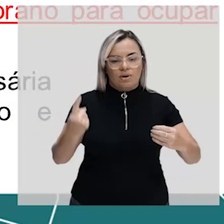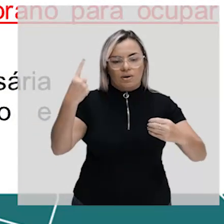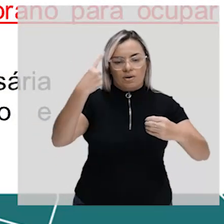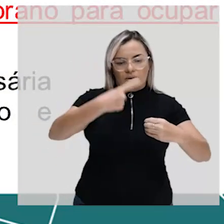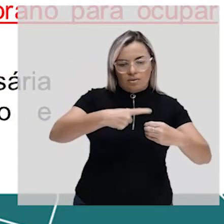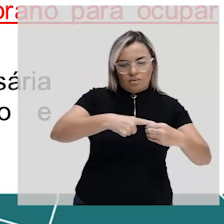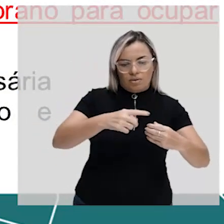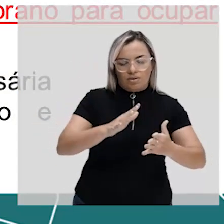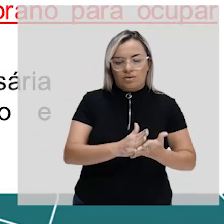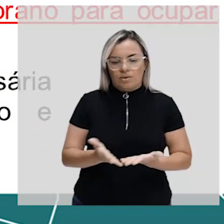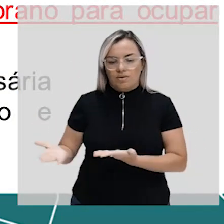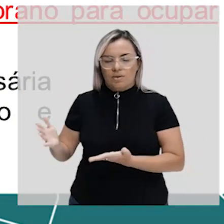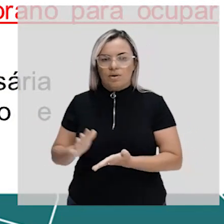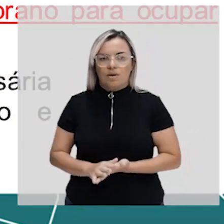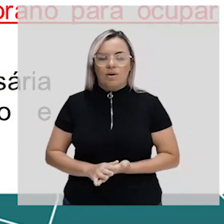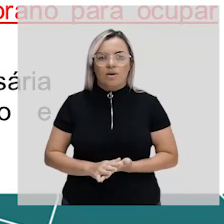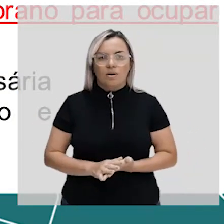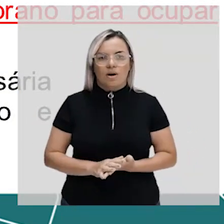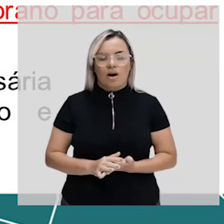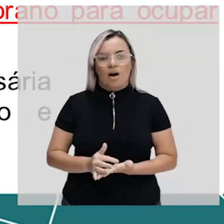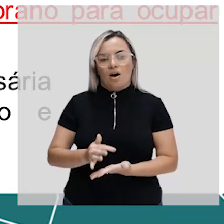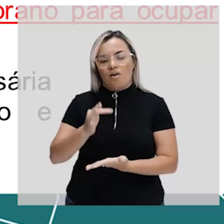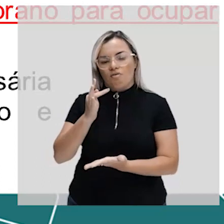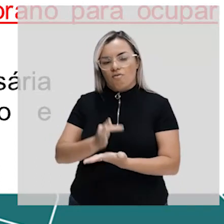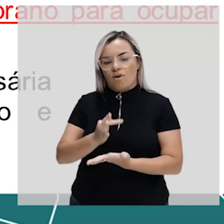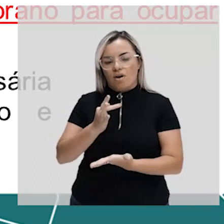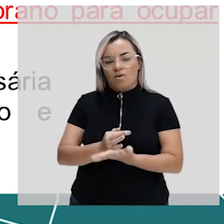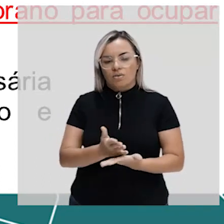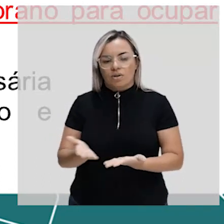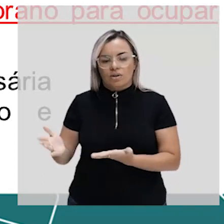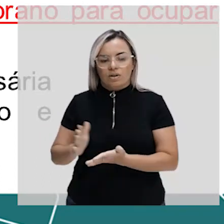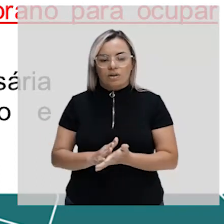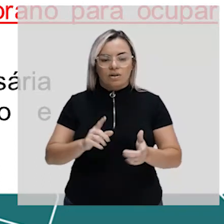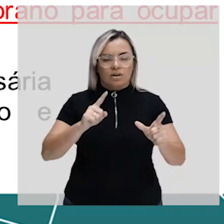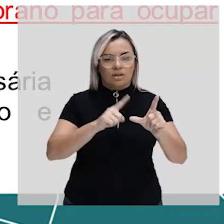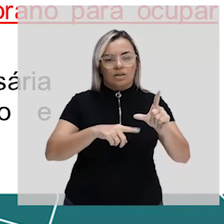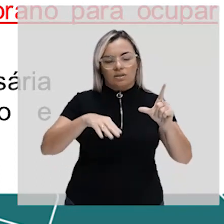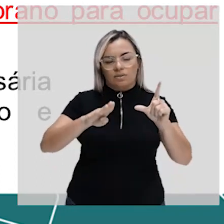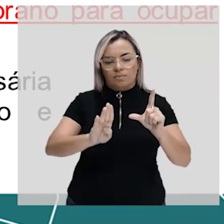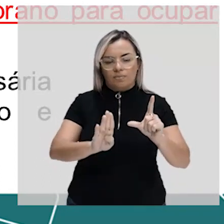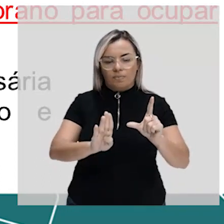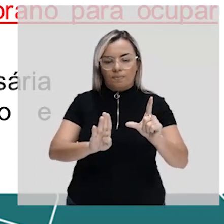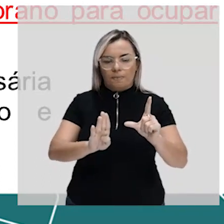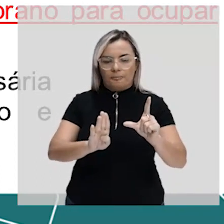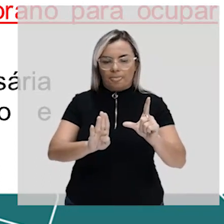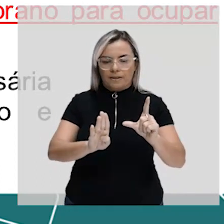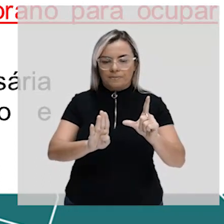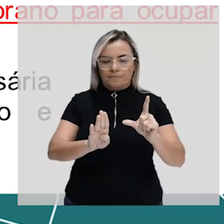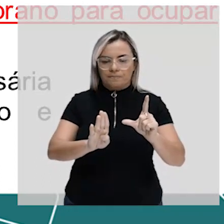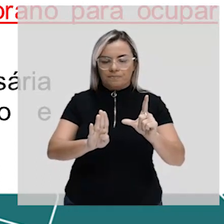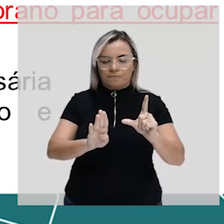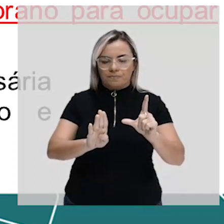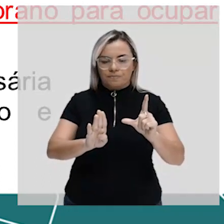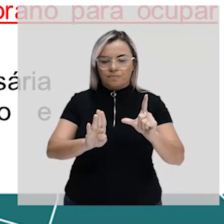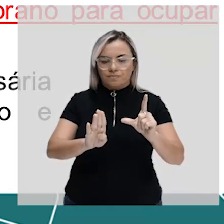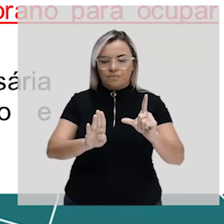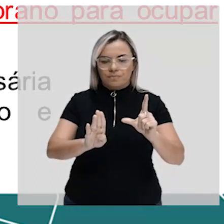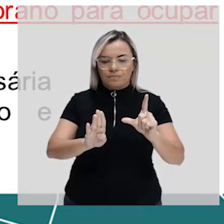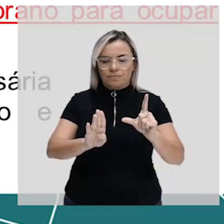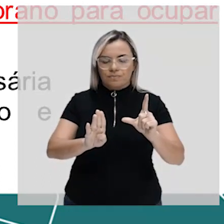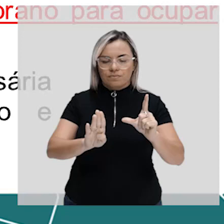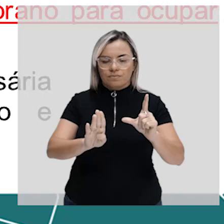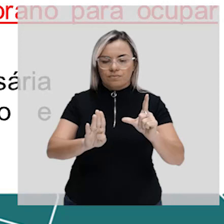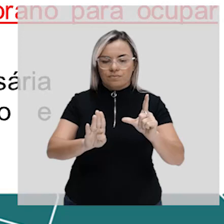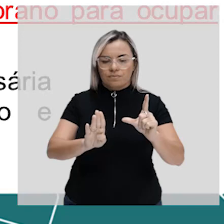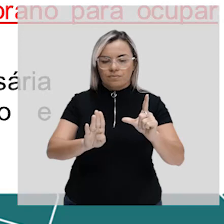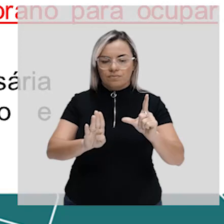certo? Já sabemos, é o oposto. Letra B. A integração do Espírito Santo ao Sudeste era necessária em razão